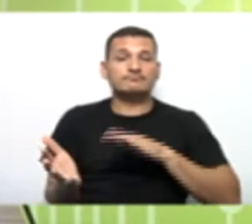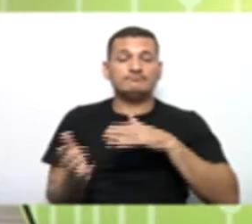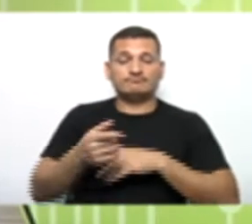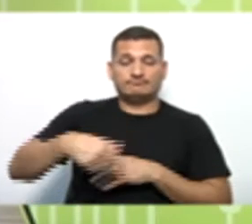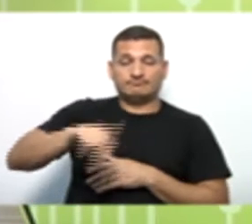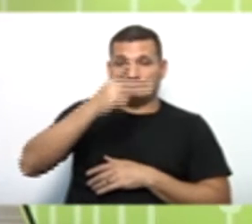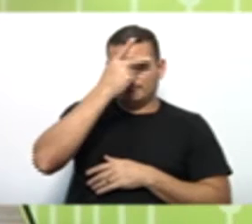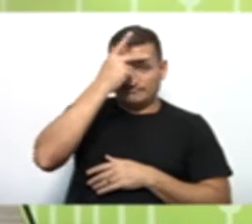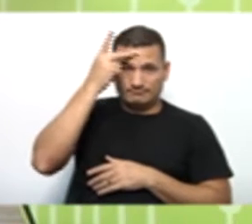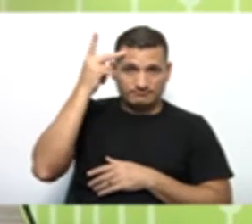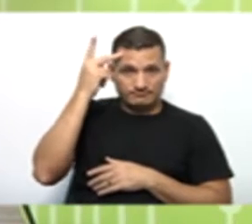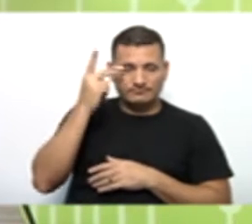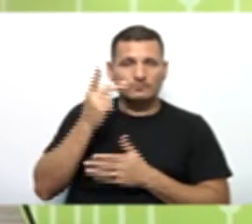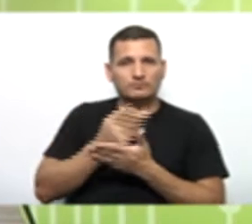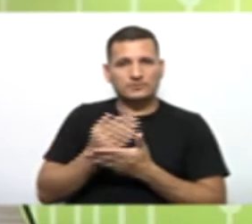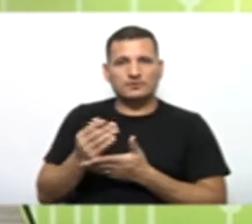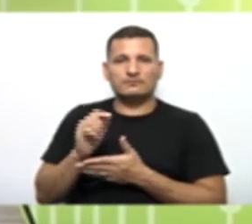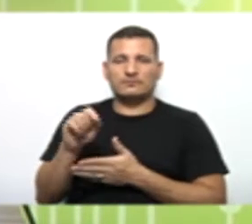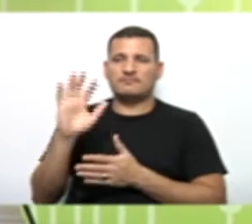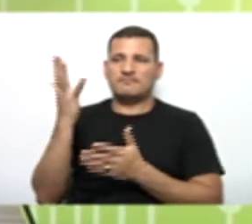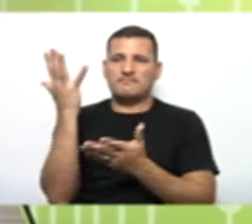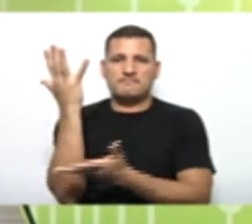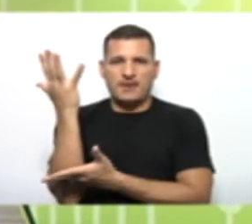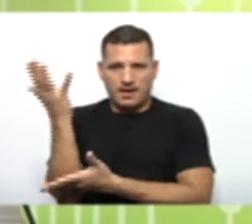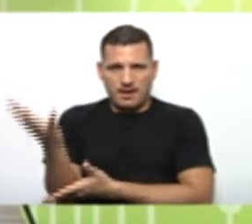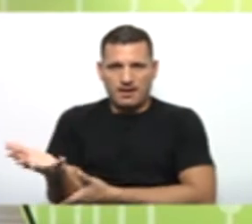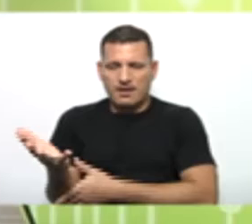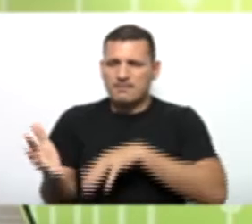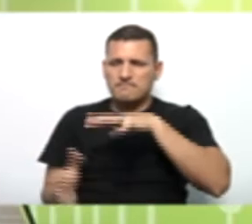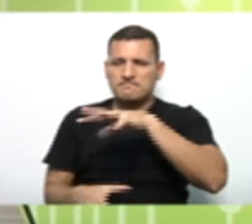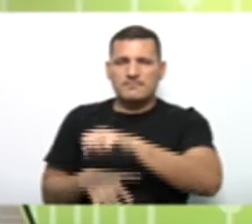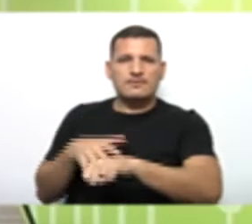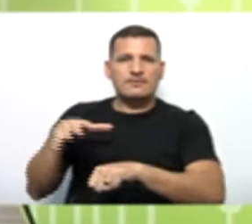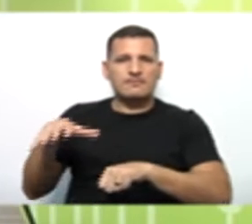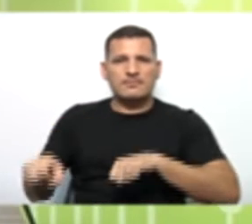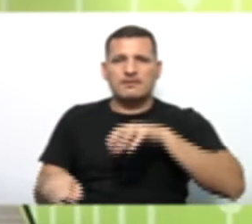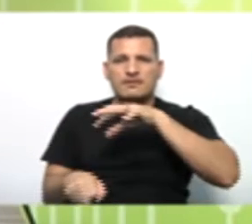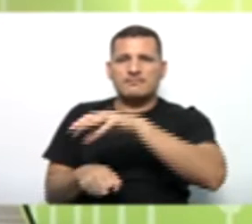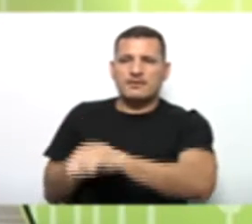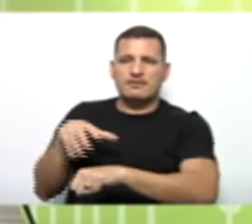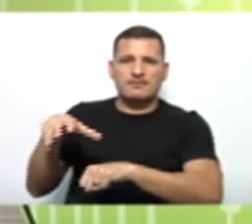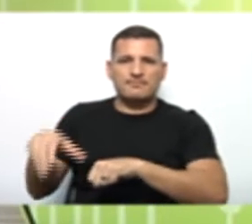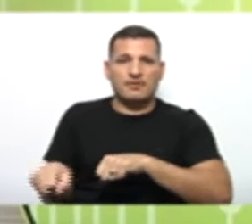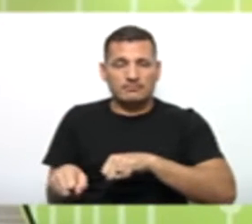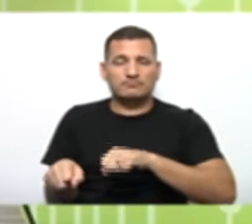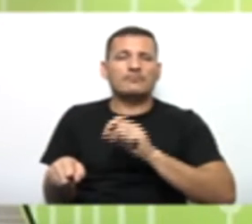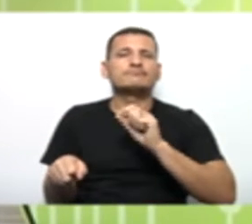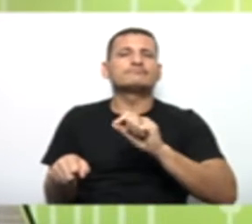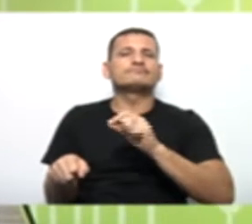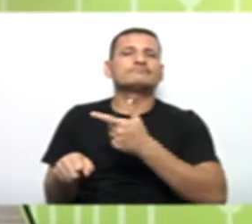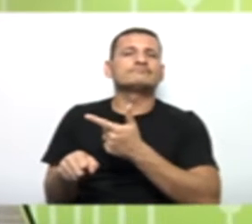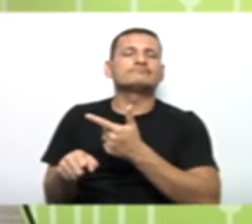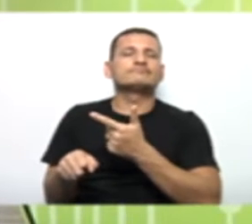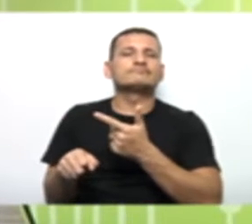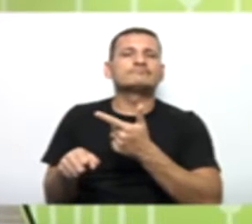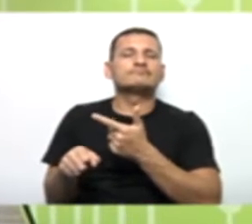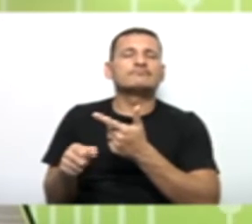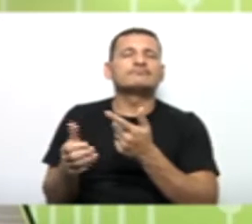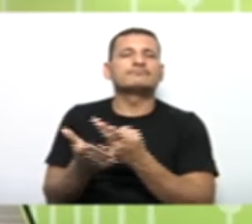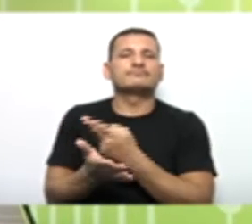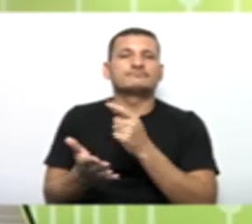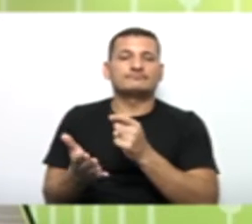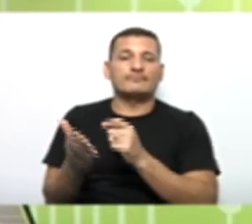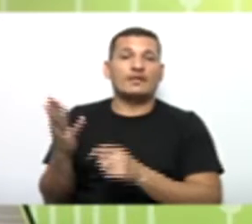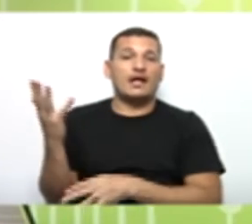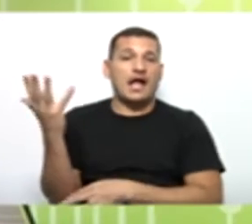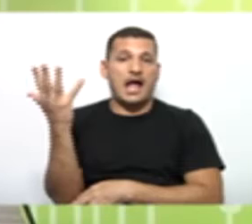vai haver madeiras em abundância, mas elas vão começar a retirar madeiras e, com o tempo, as árvores